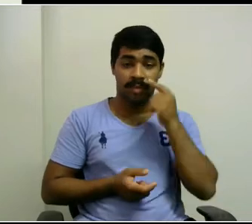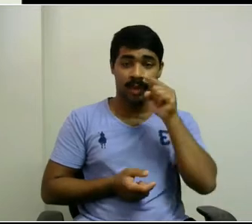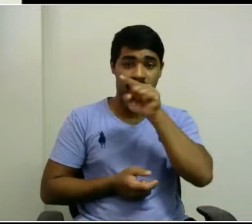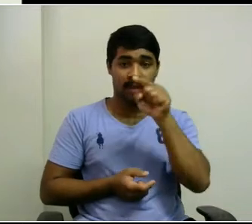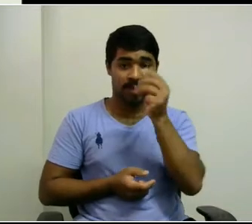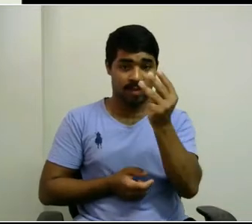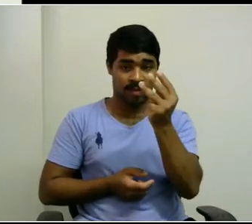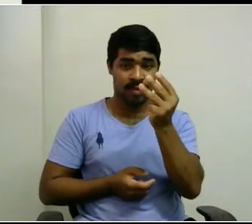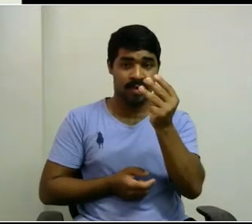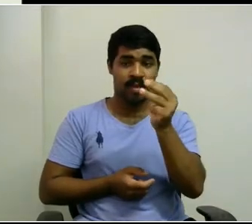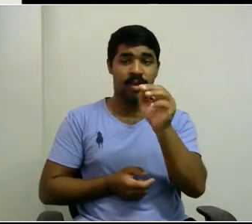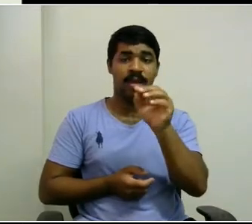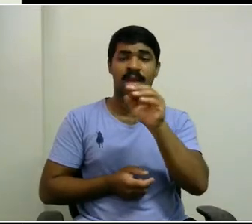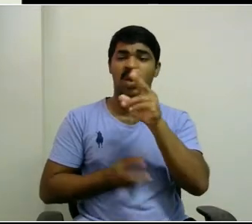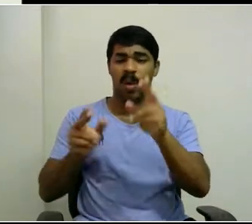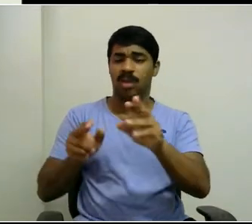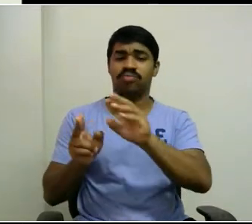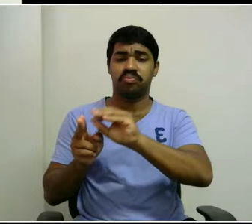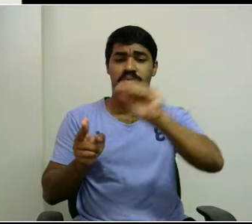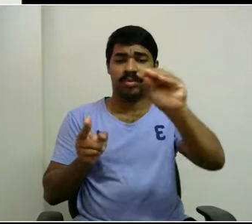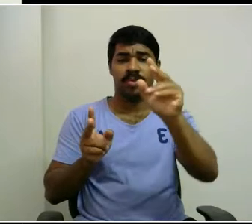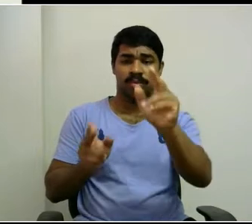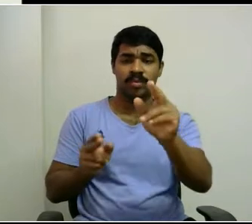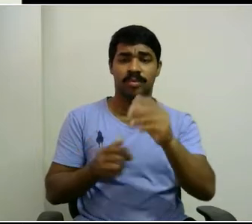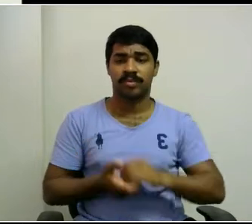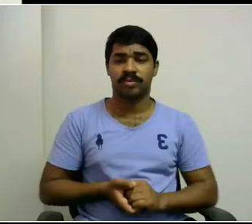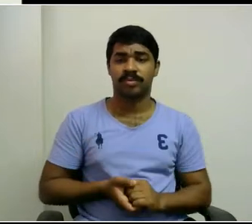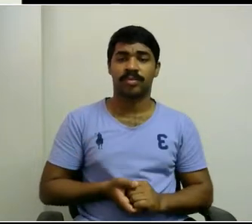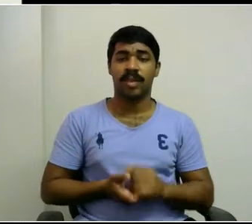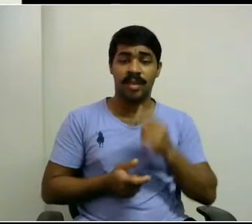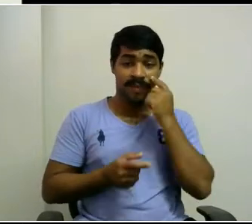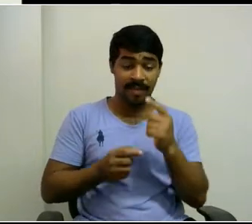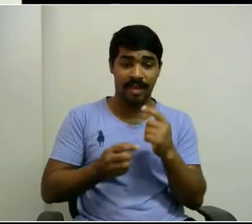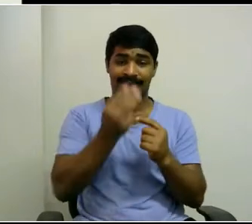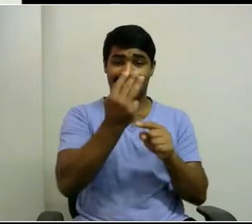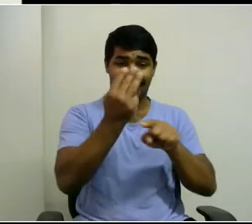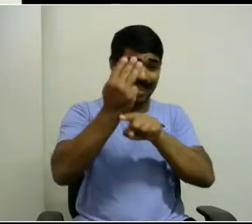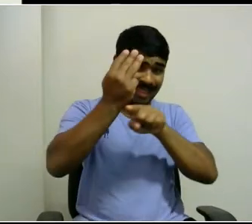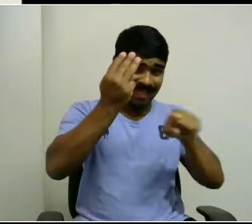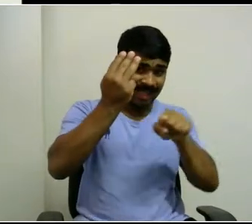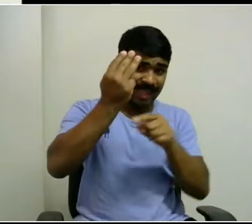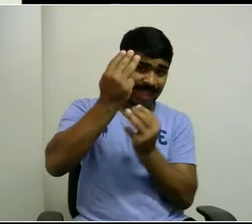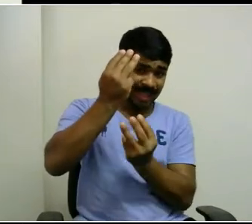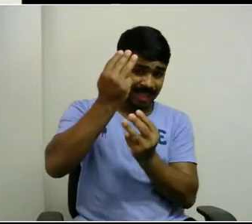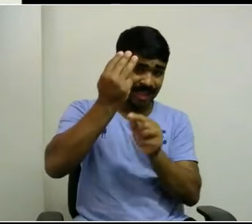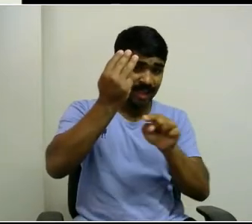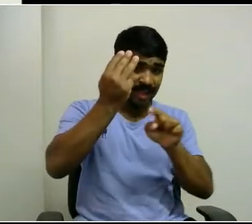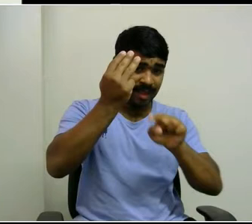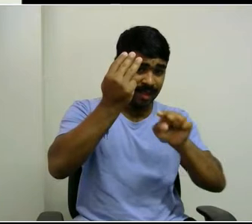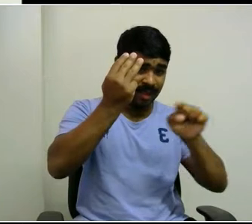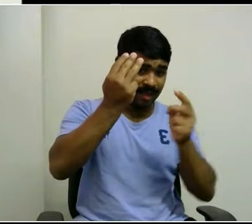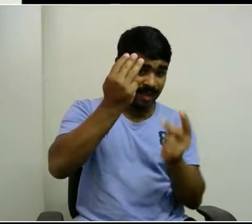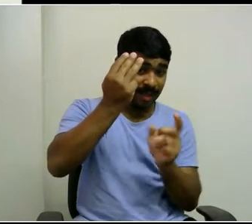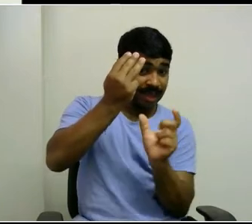Você vai multiplicar pela parte de baixo, invertendo o sinal aqui da raiz, tá?